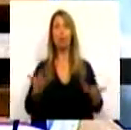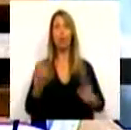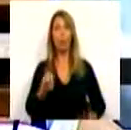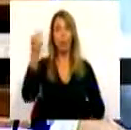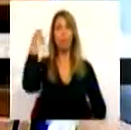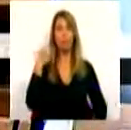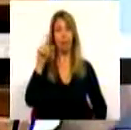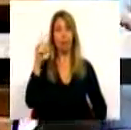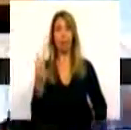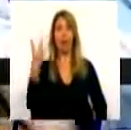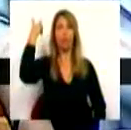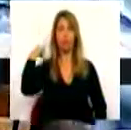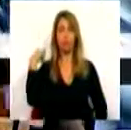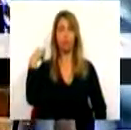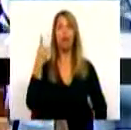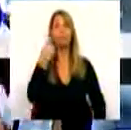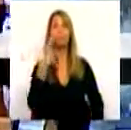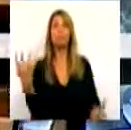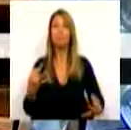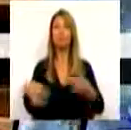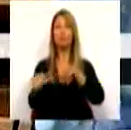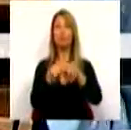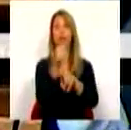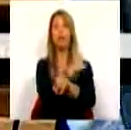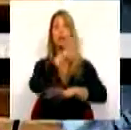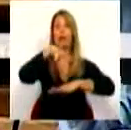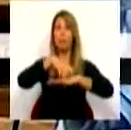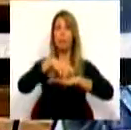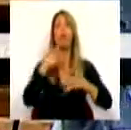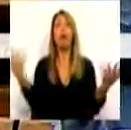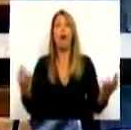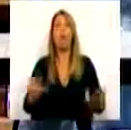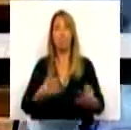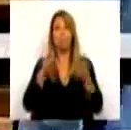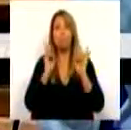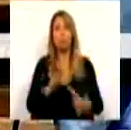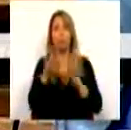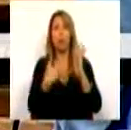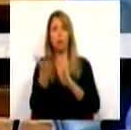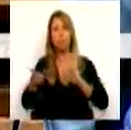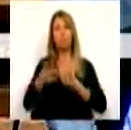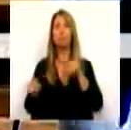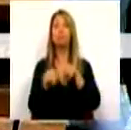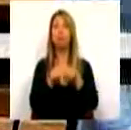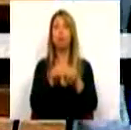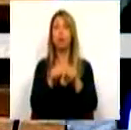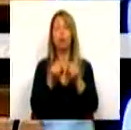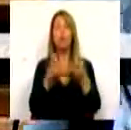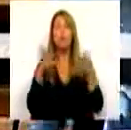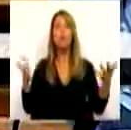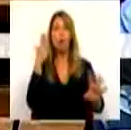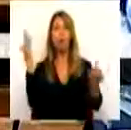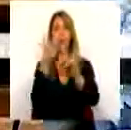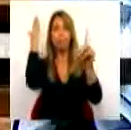há dois anos, o reconhecimento de que as políticas de habitação necessitavam de um enquadramento político e de um maior